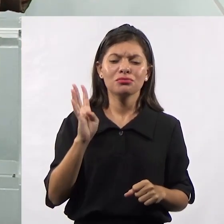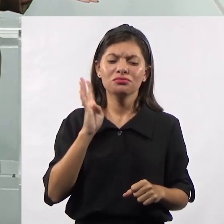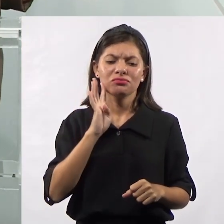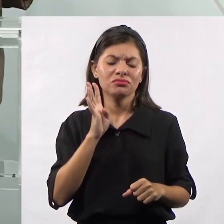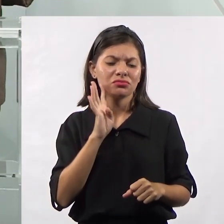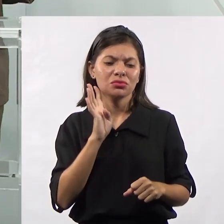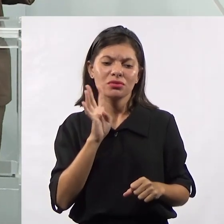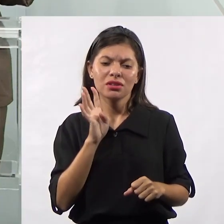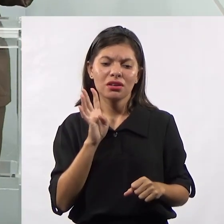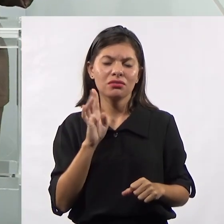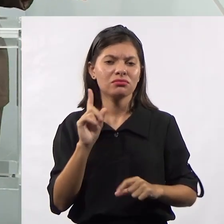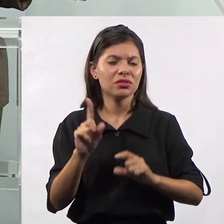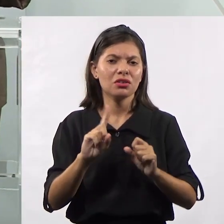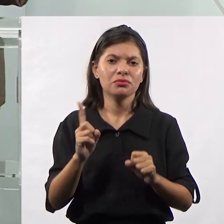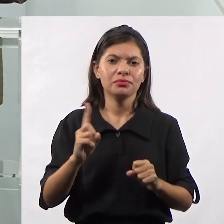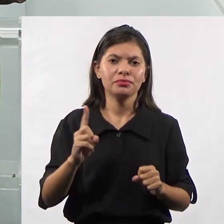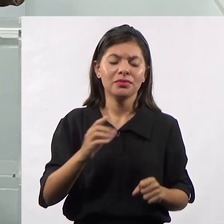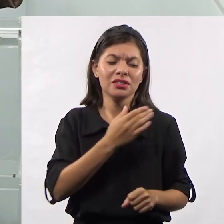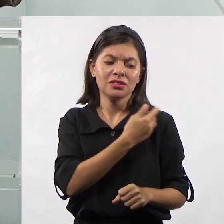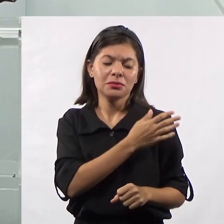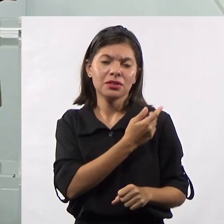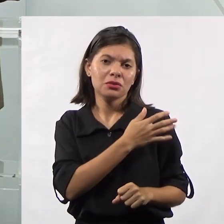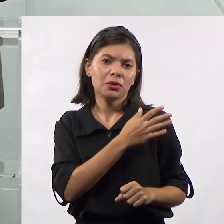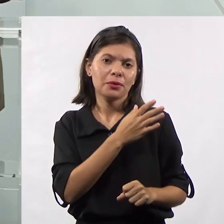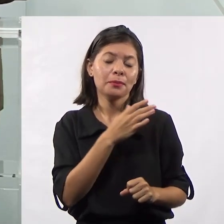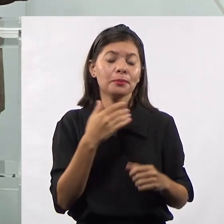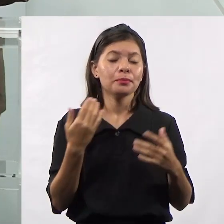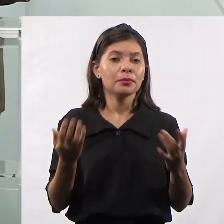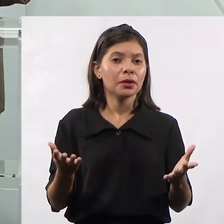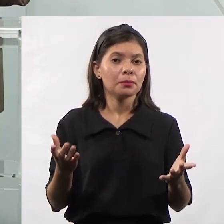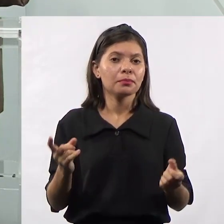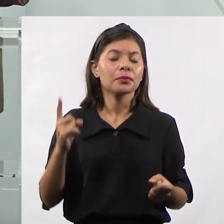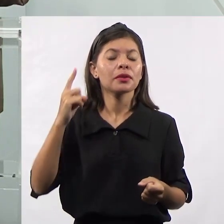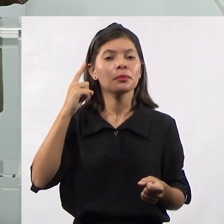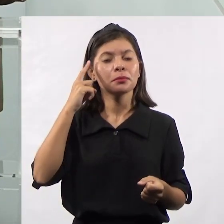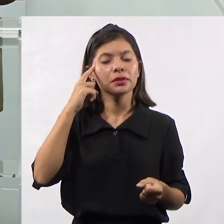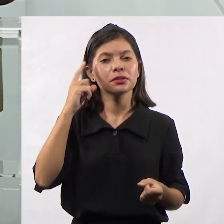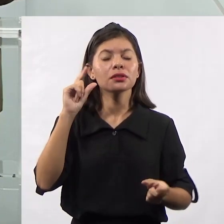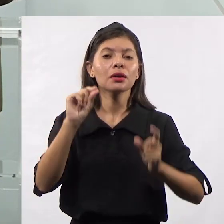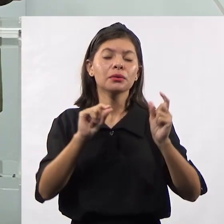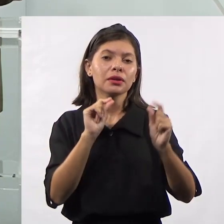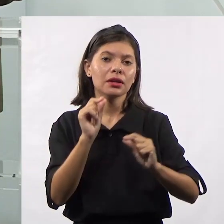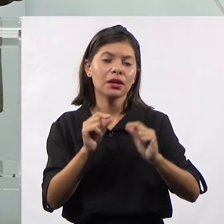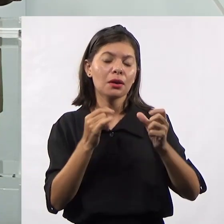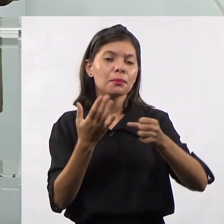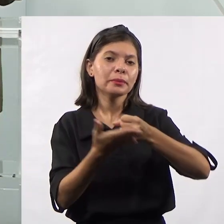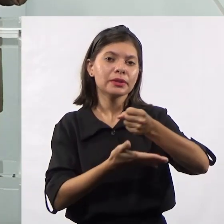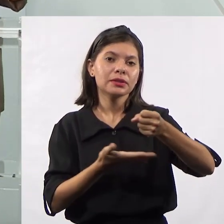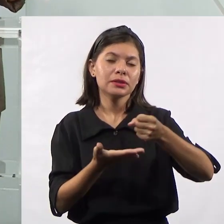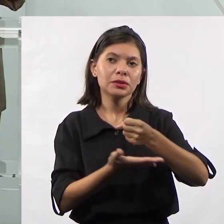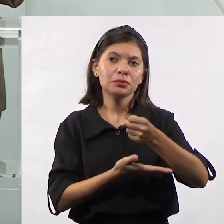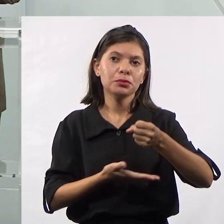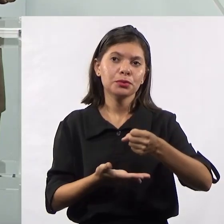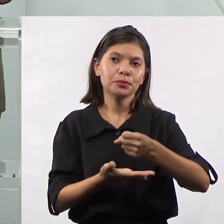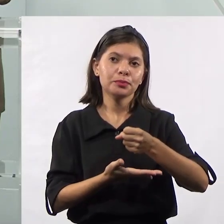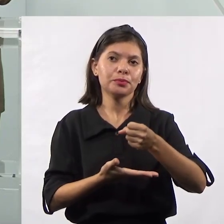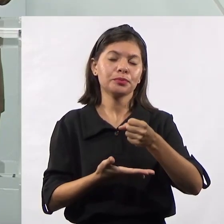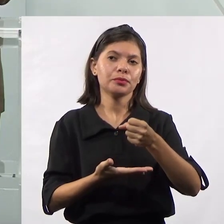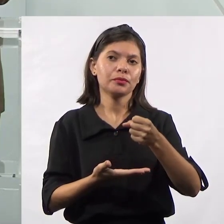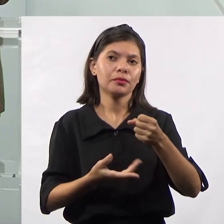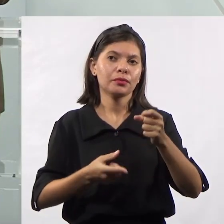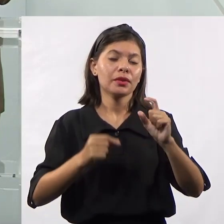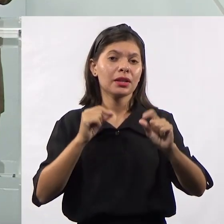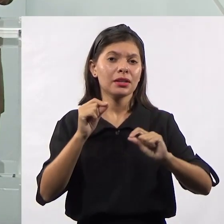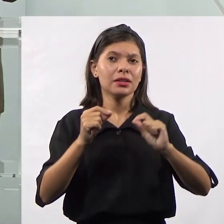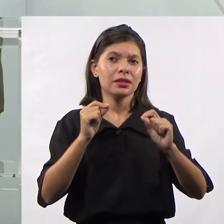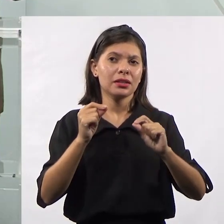isso bacana, professor, achei discriminatório. Bem, a gente tem que pensar que o princípio da isonomia, por exemplo, ele